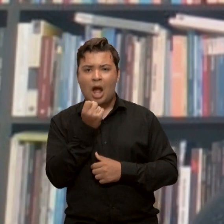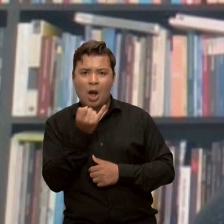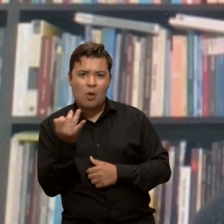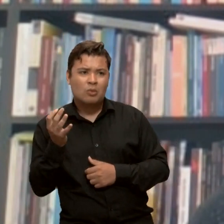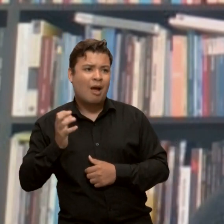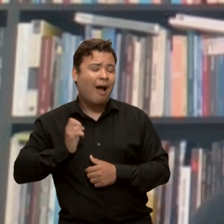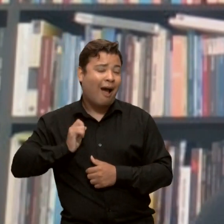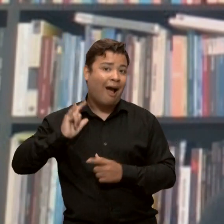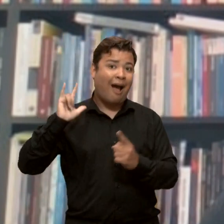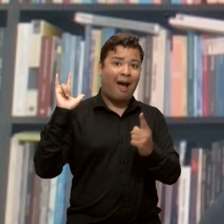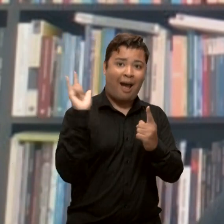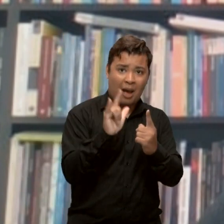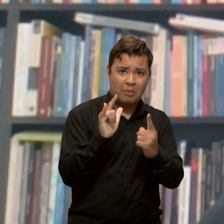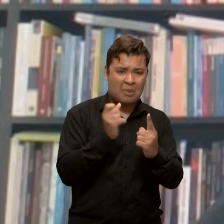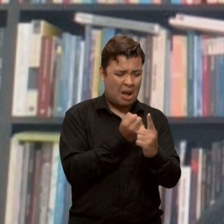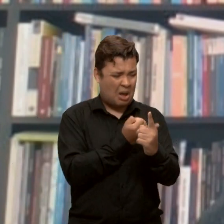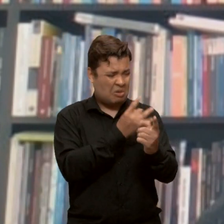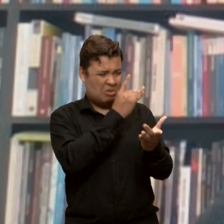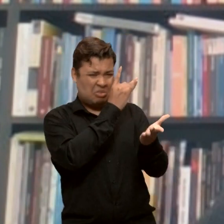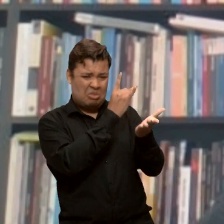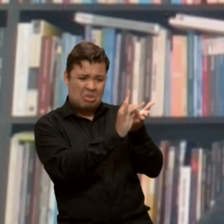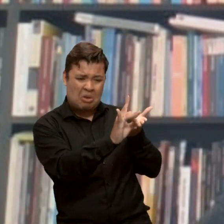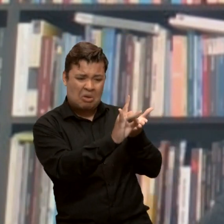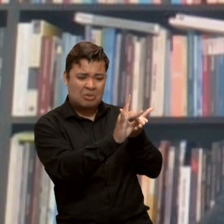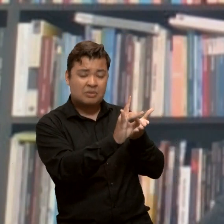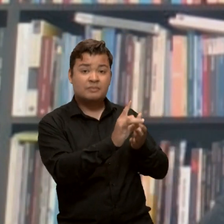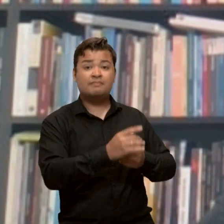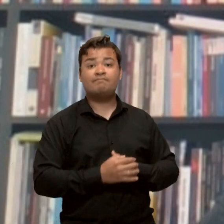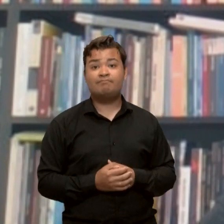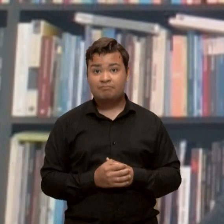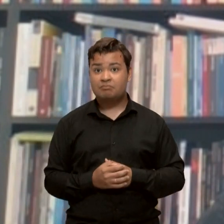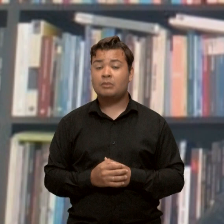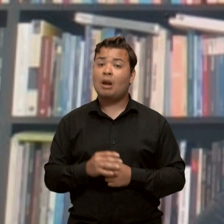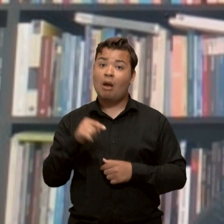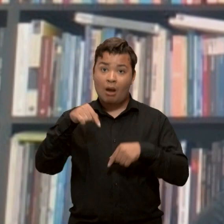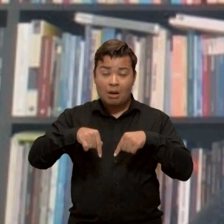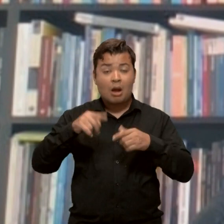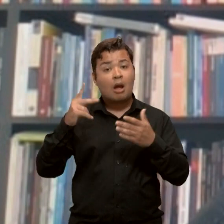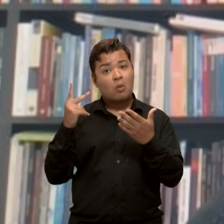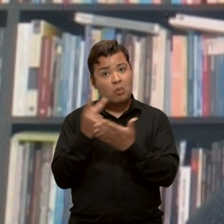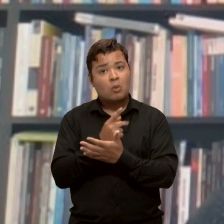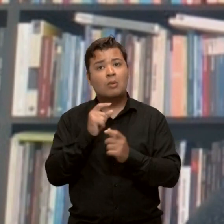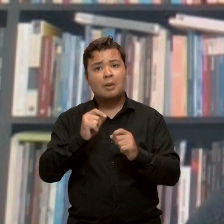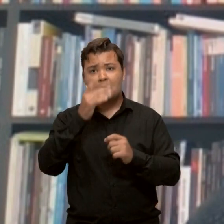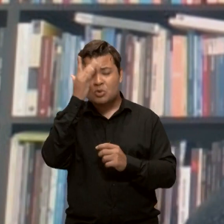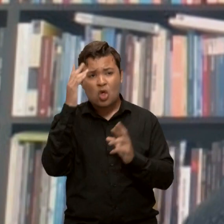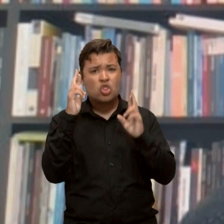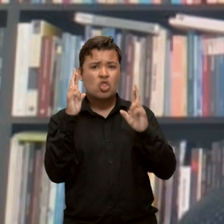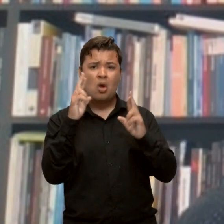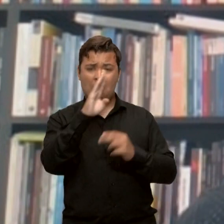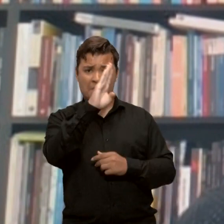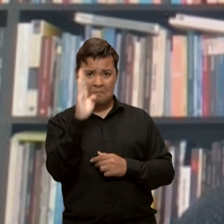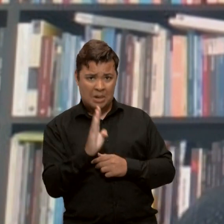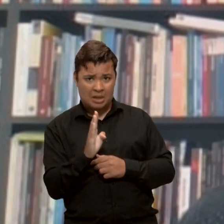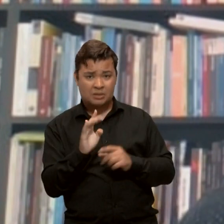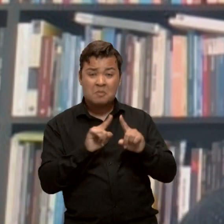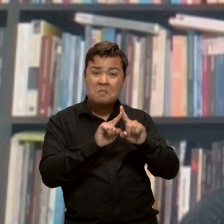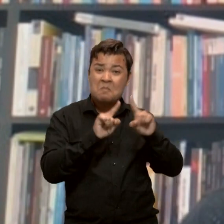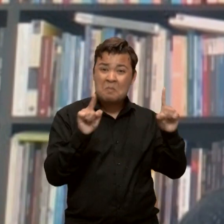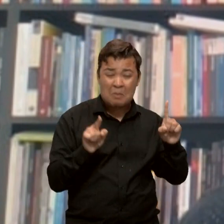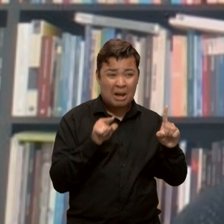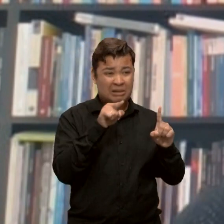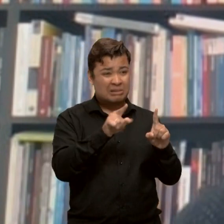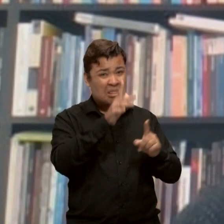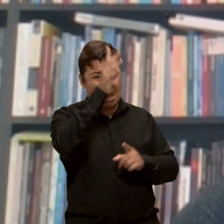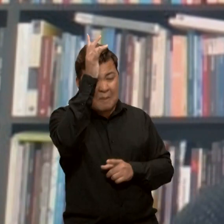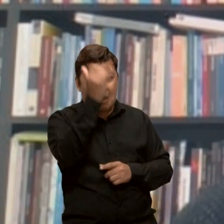para o Brasil, mas, por outro lado, torcem para que o Neymar não logre êxito, não seja um grande ídolo nessa Copa,